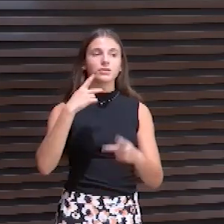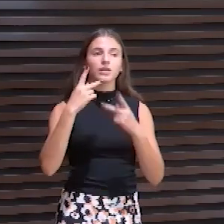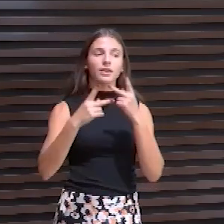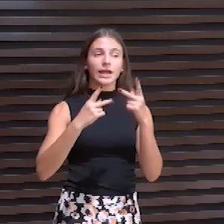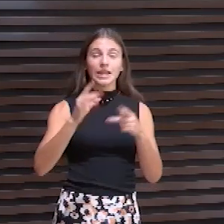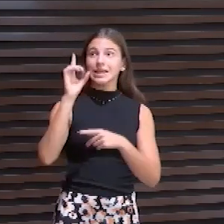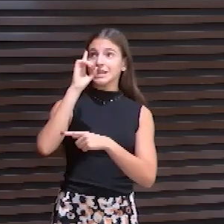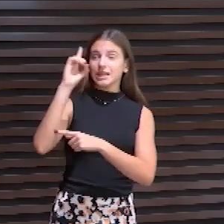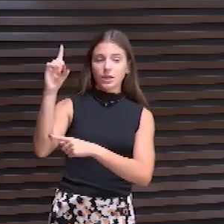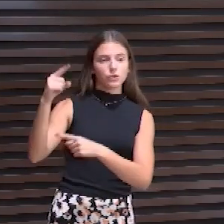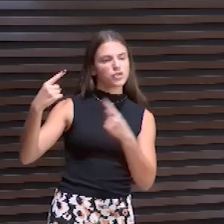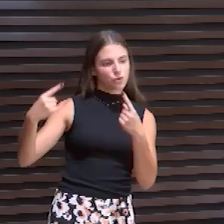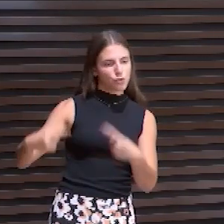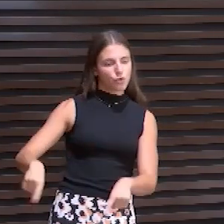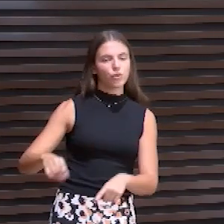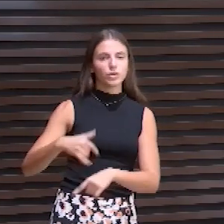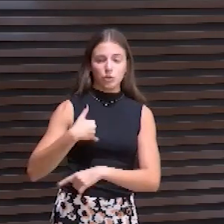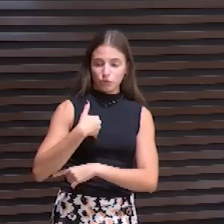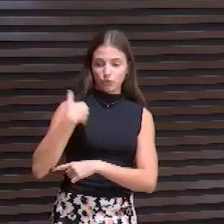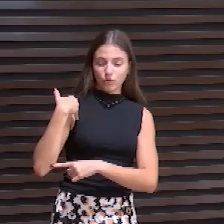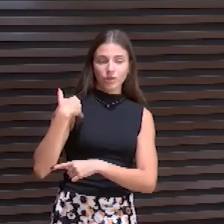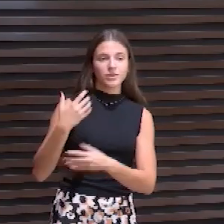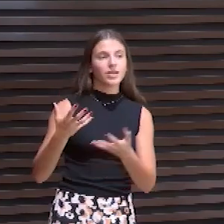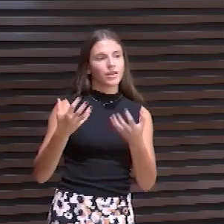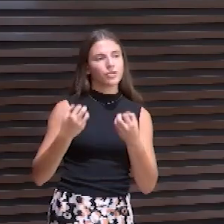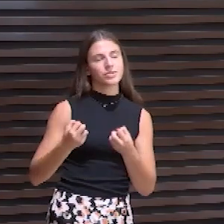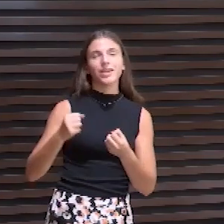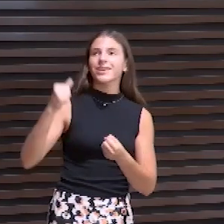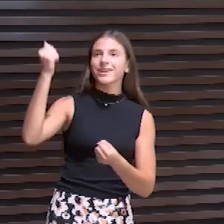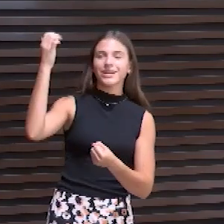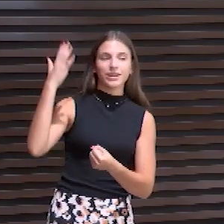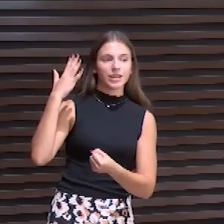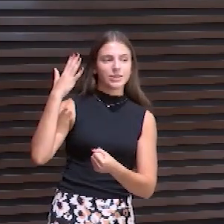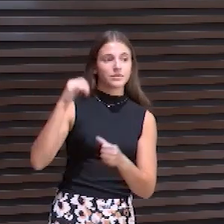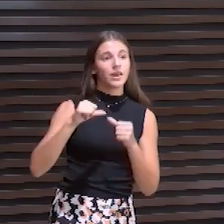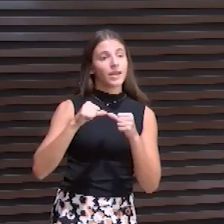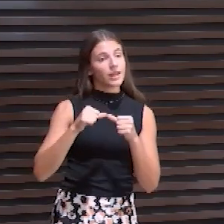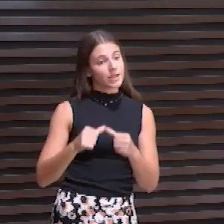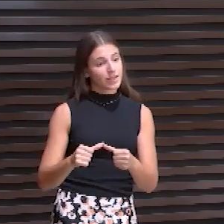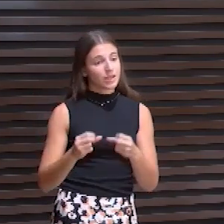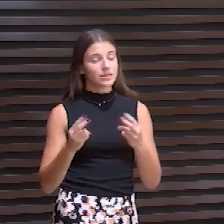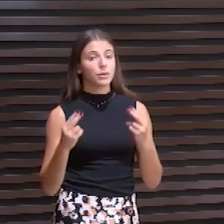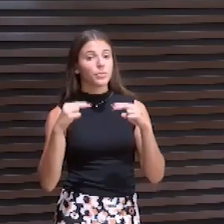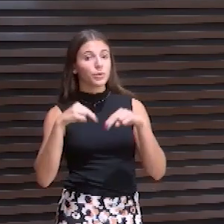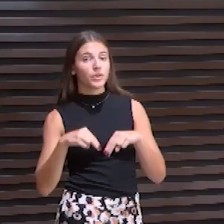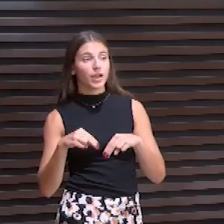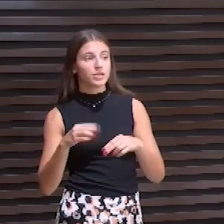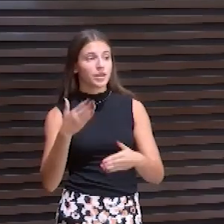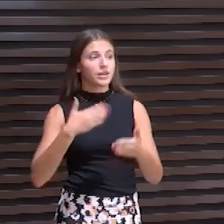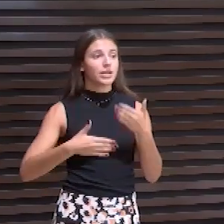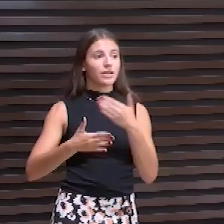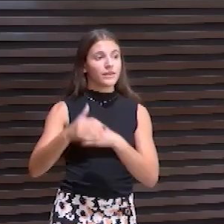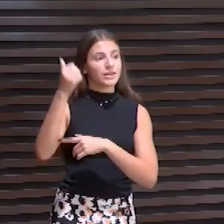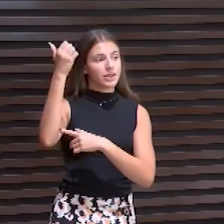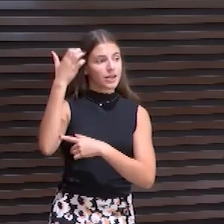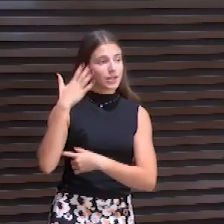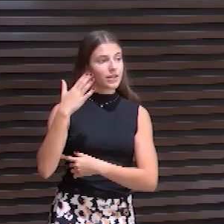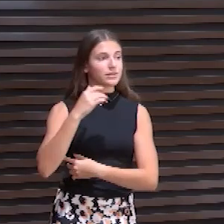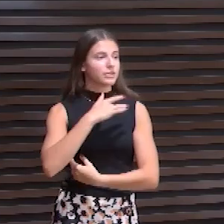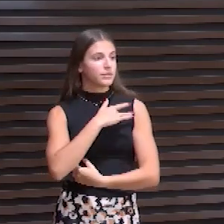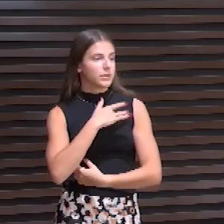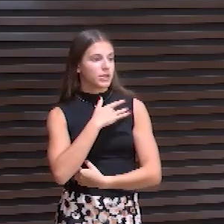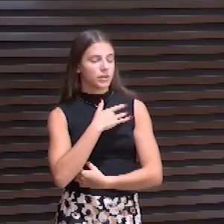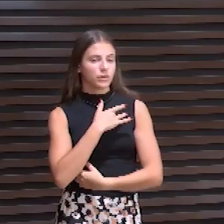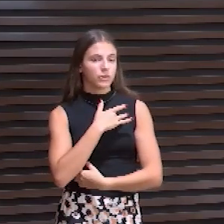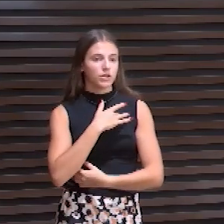concede graça aos humildes. E essa humildade que Naamã teve foi pela graça e pela misericórdia de Deus, porque se não for por ele, nós não conseguimos nos